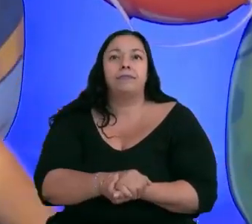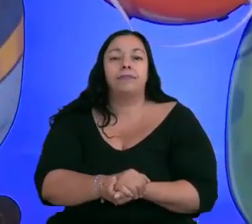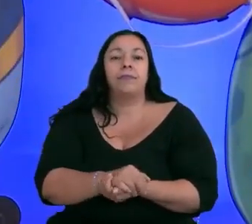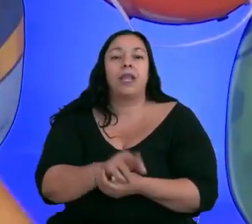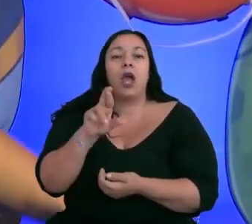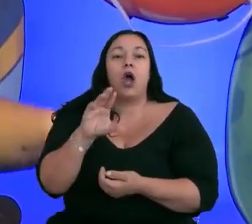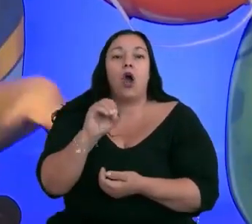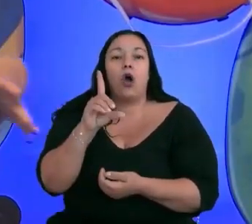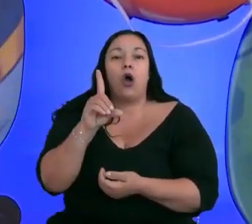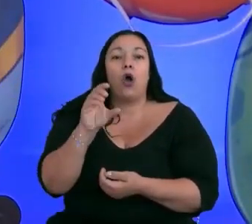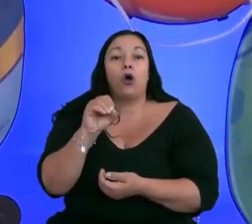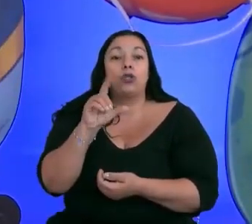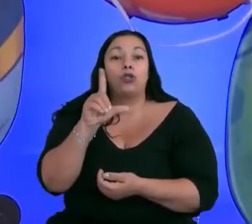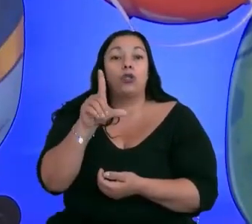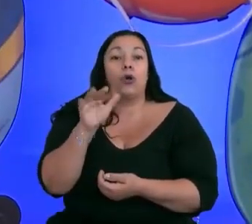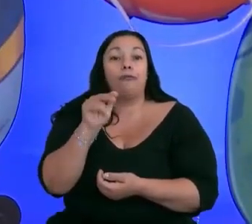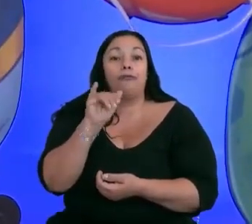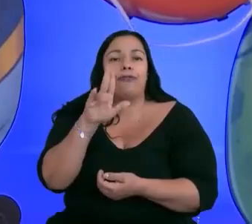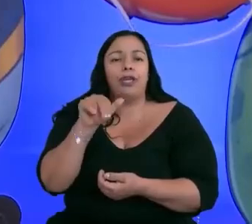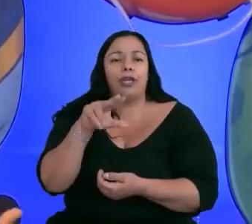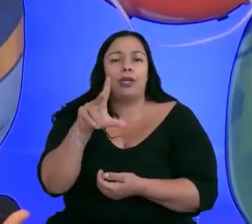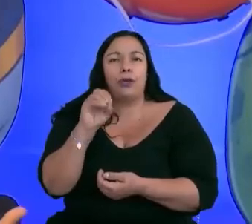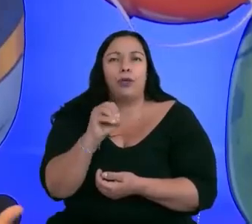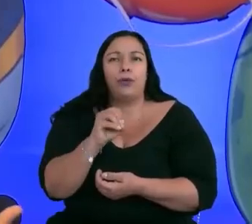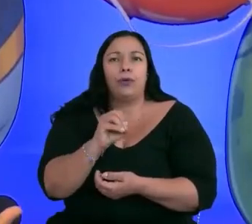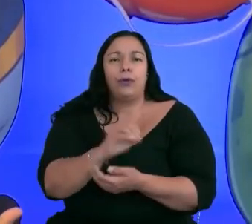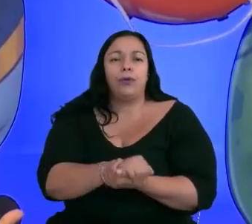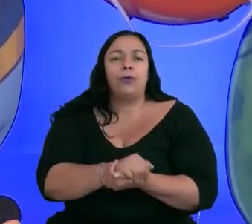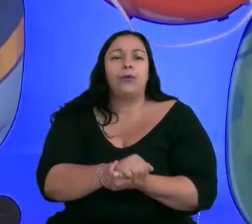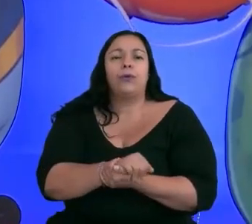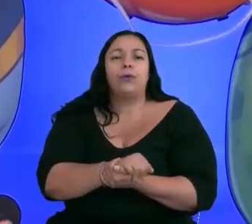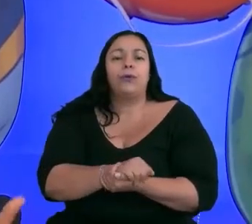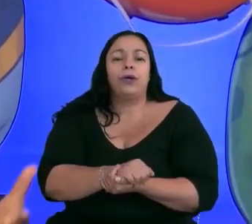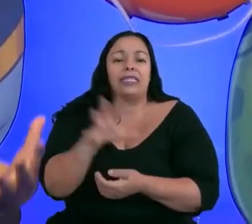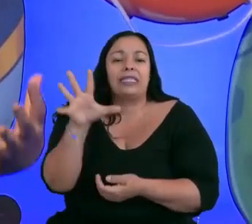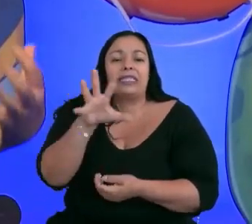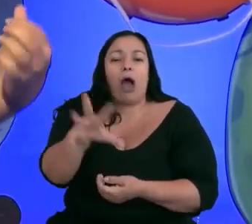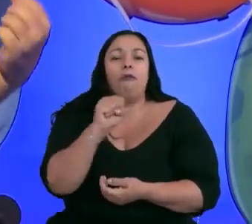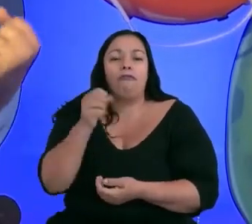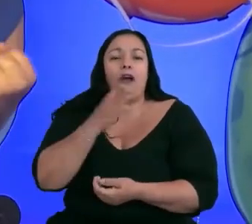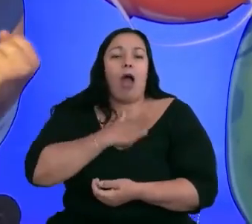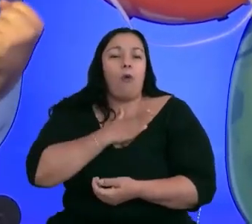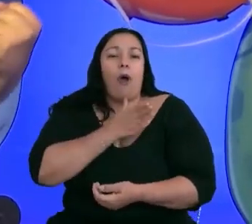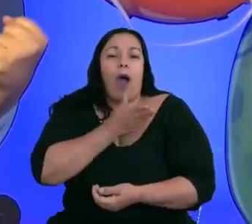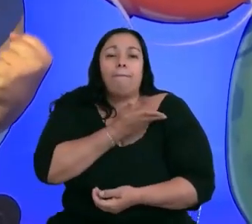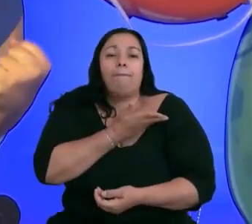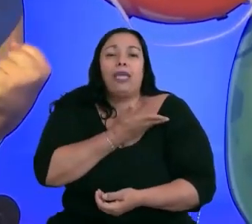Rodolfinho ficou com tanta vontade de salvar o amigo que